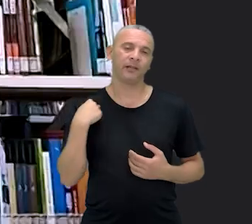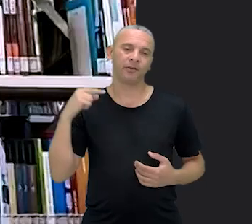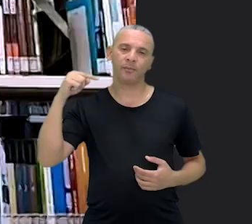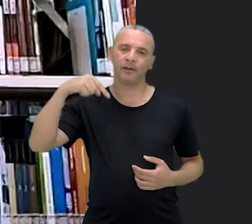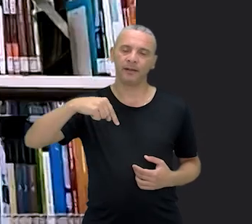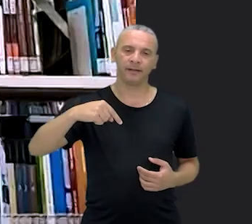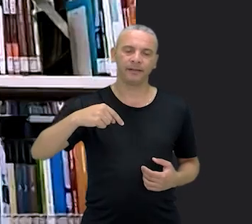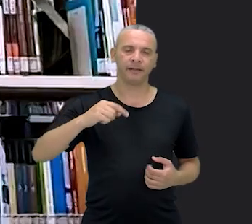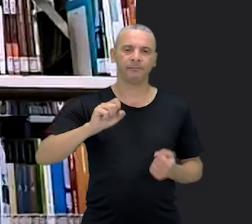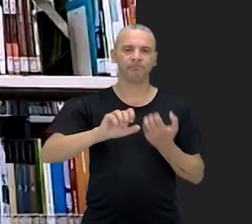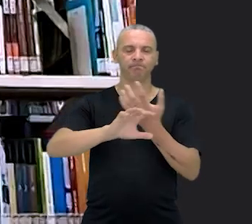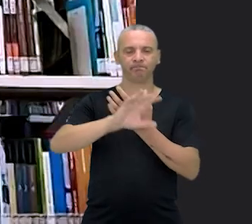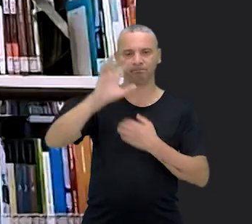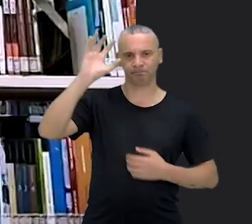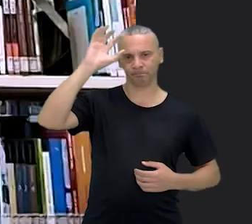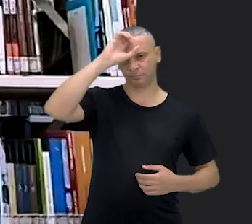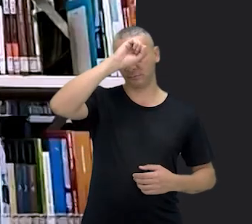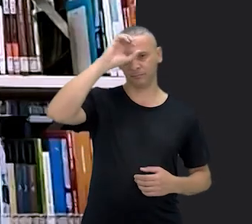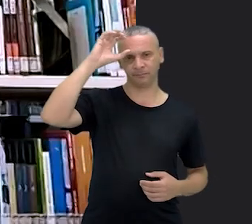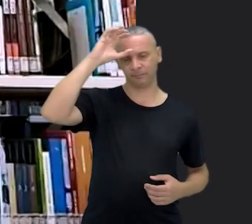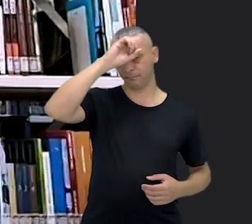de aprendizado, de rico aprendizado.